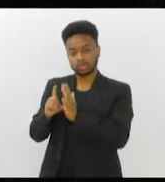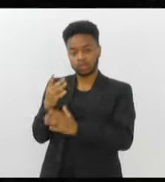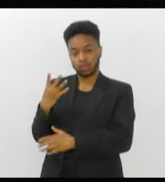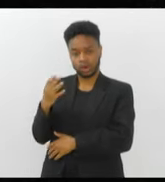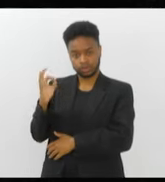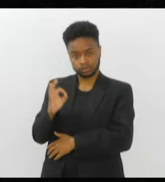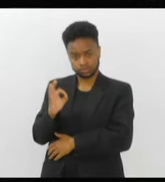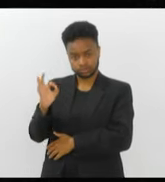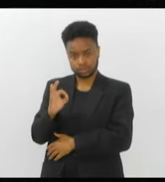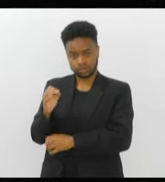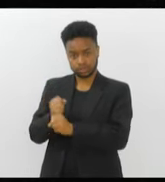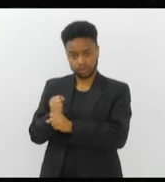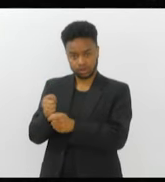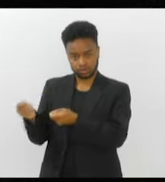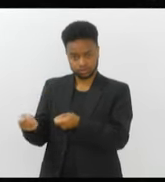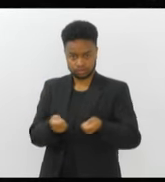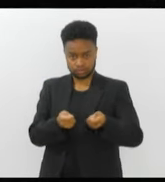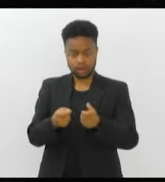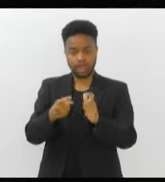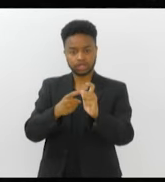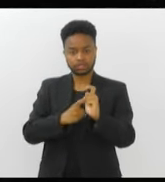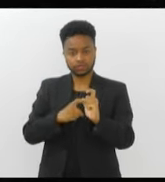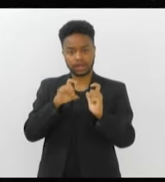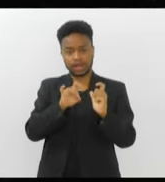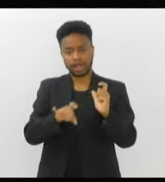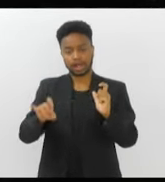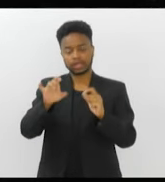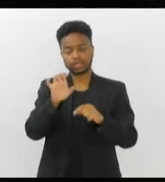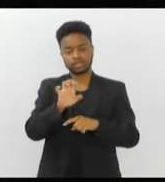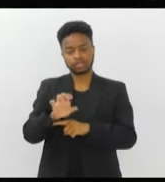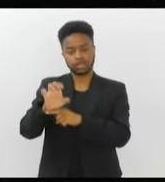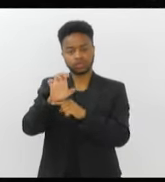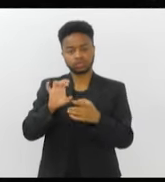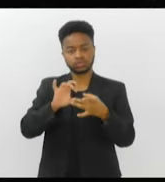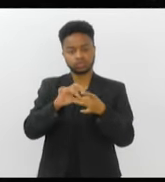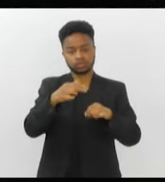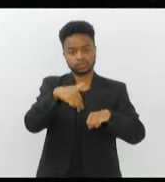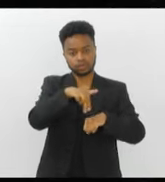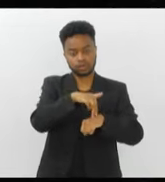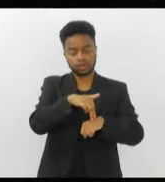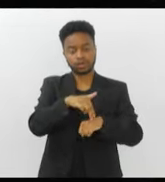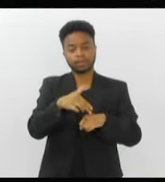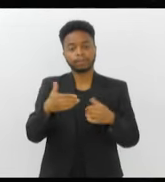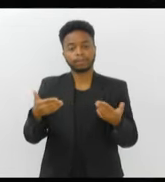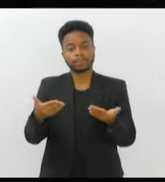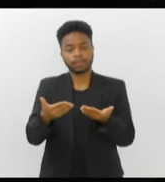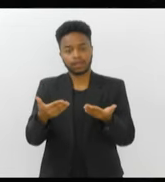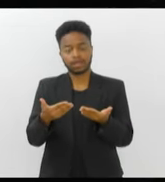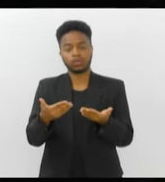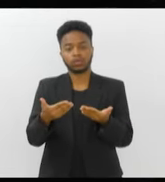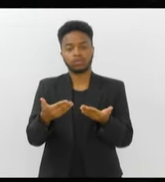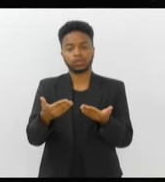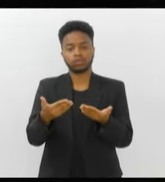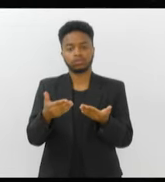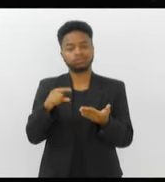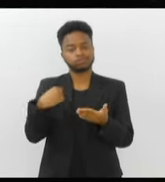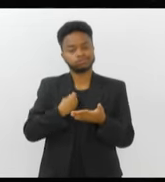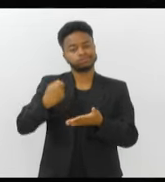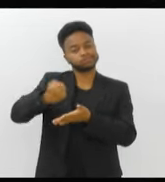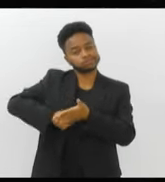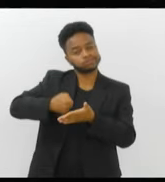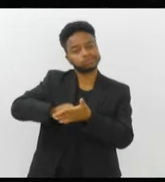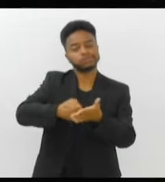4% ao ano da dívida dos estados com a União possam, conforme nossa luta